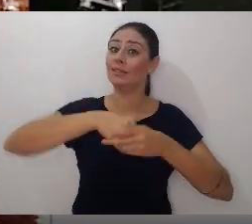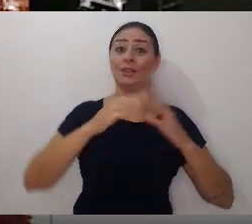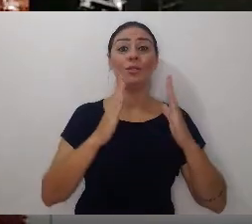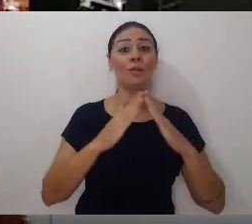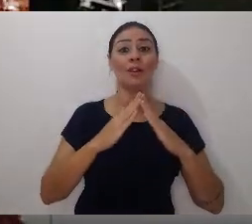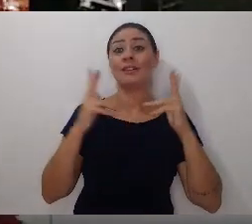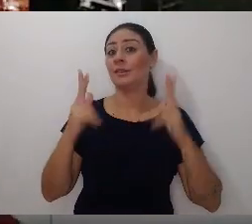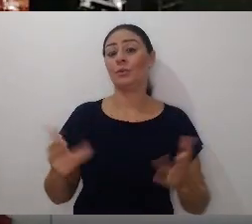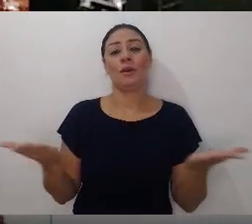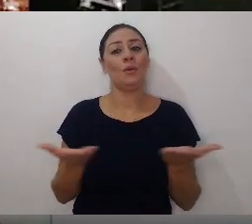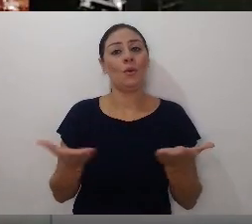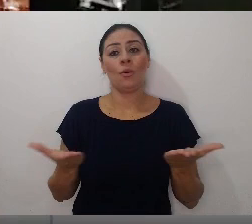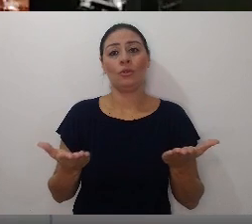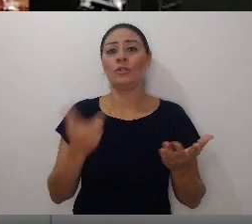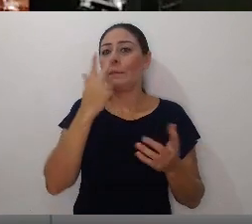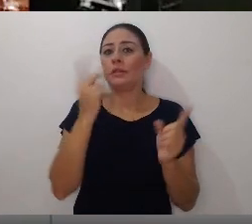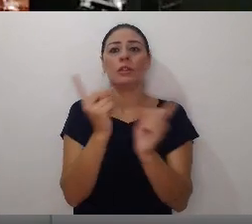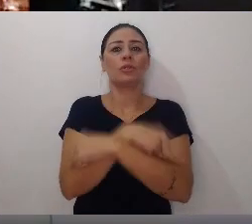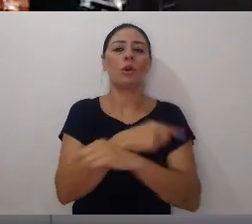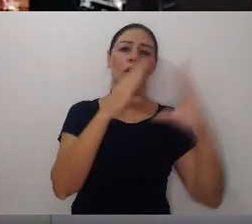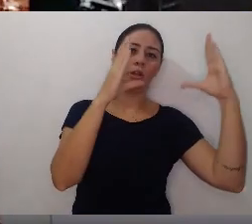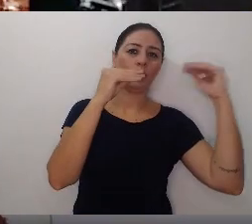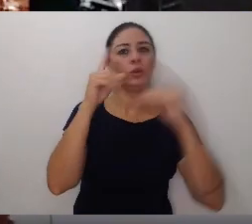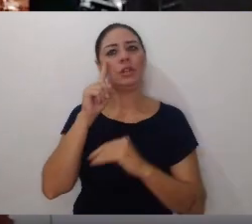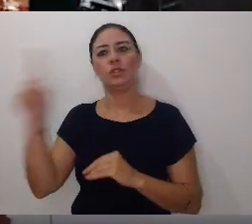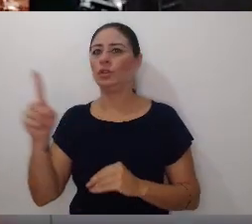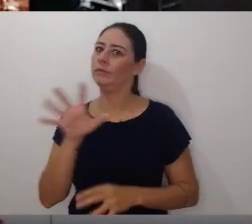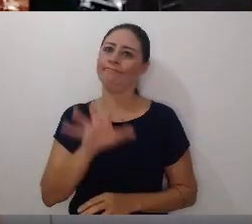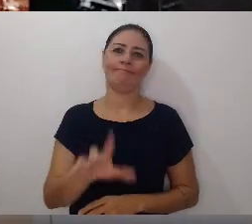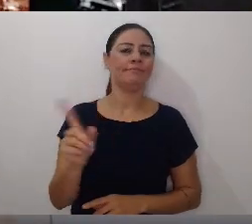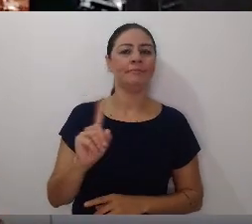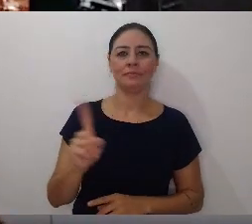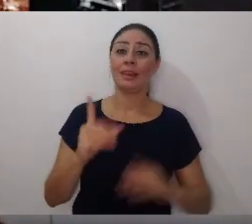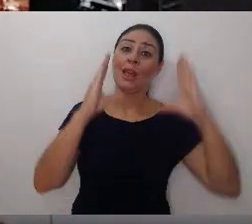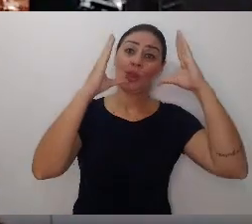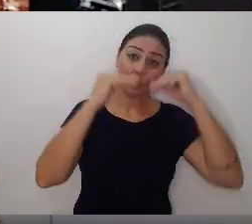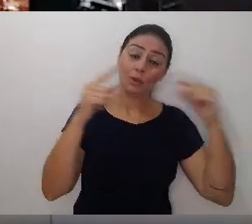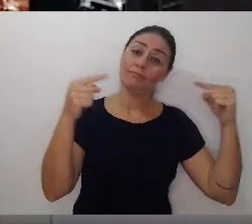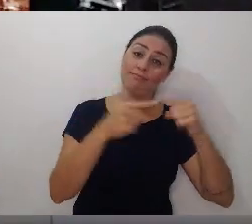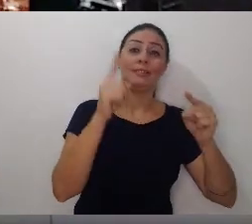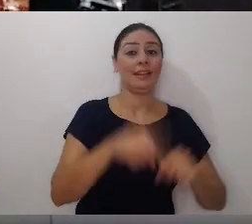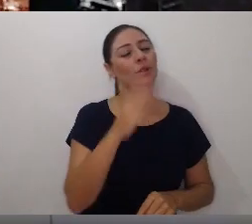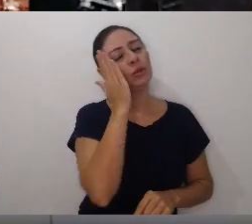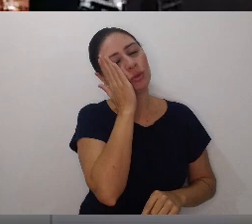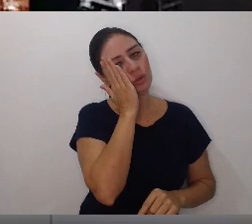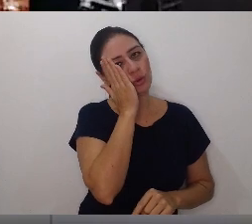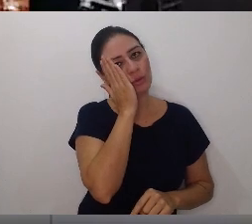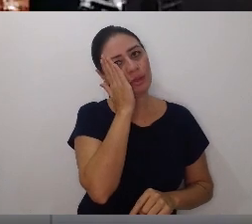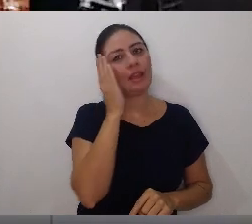não era para ir para dentro das casas de uma forma que está hoje, transformando a noite em dia, não era para ser